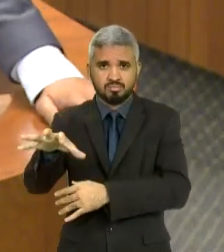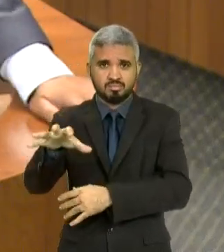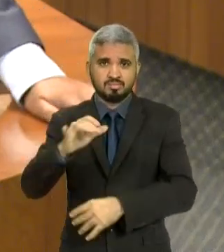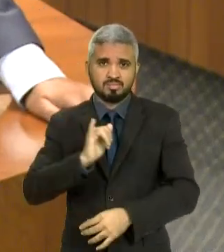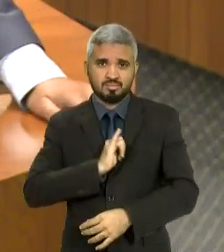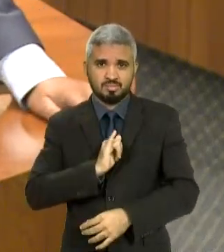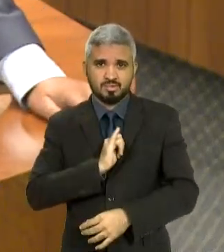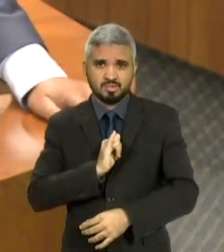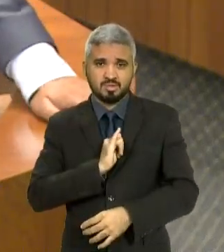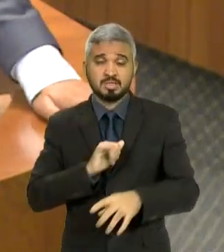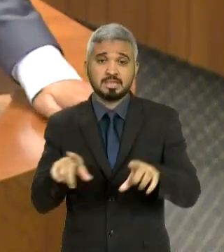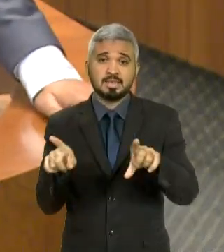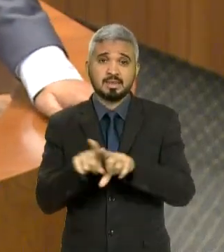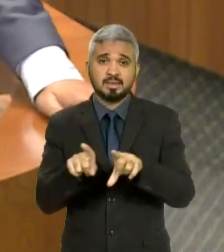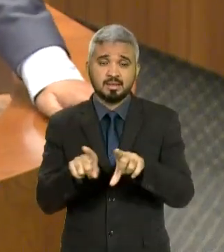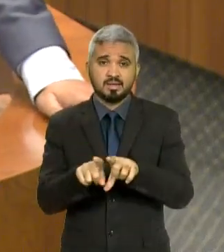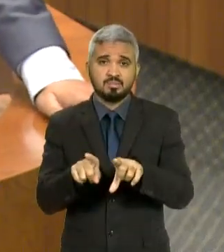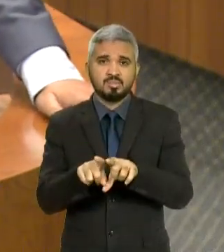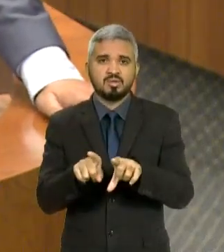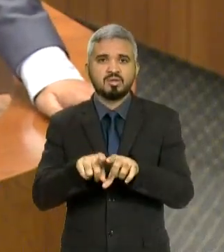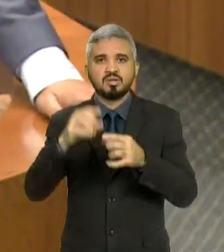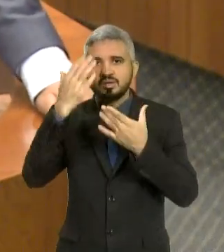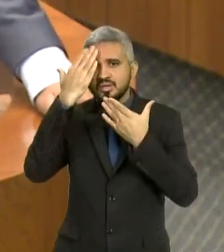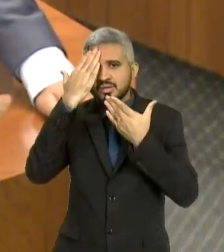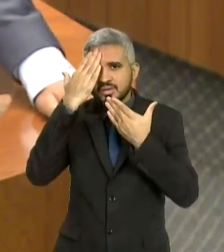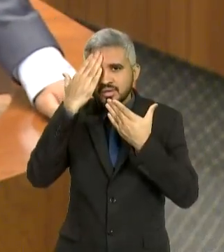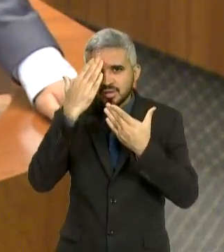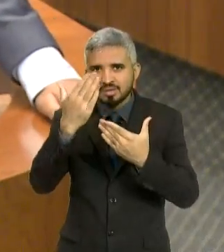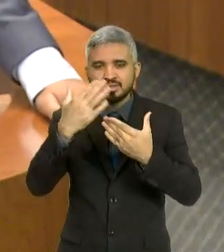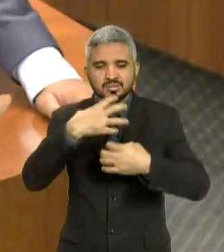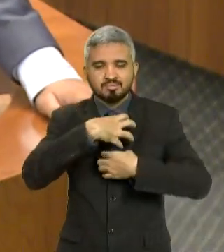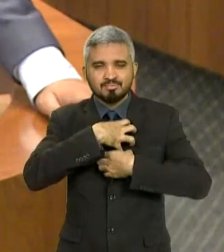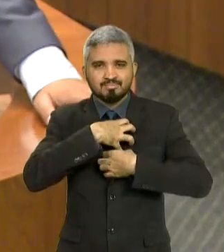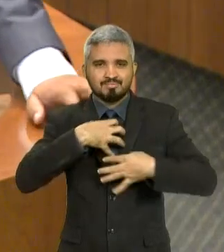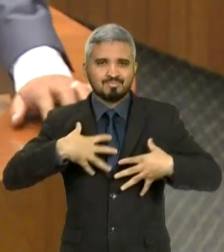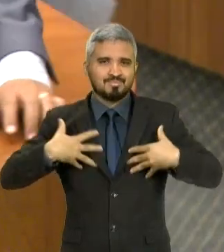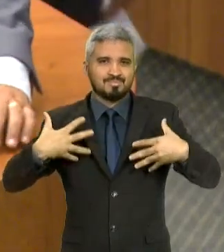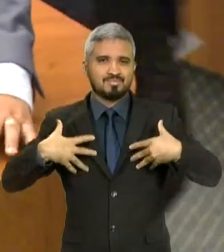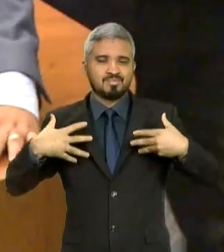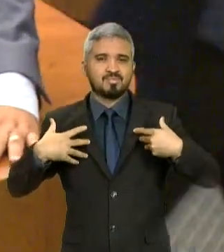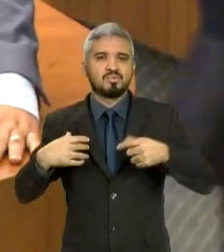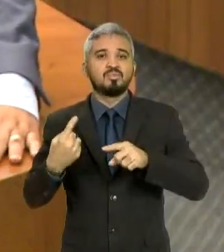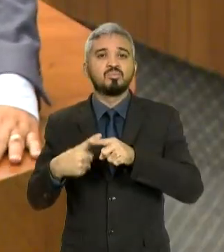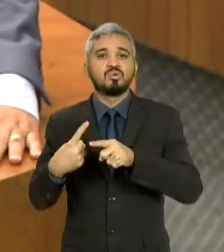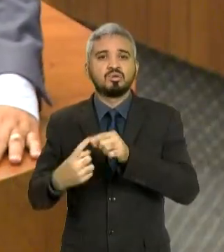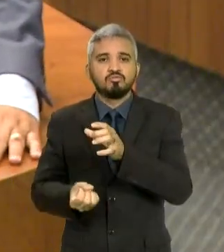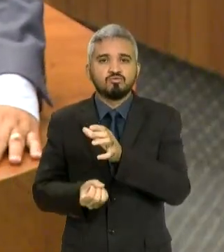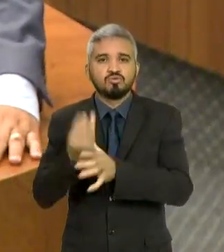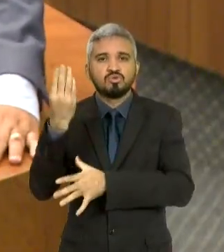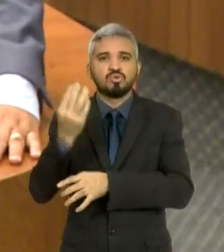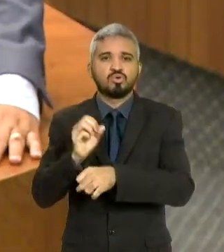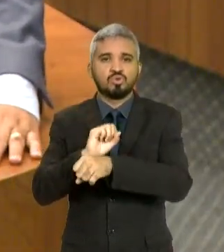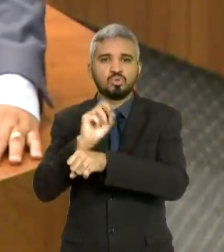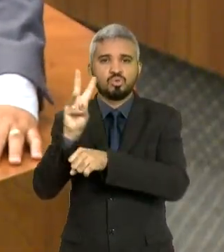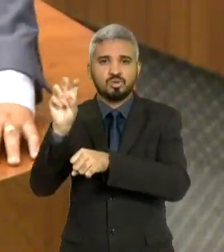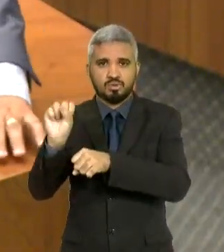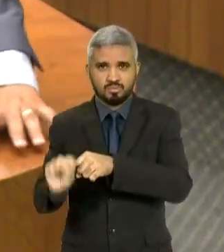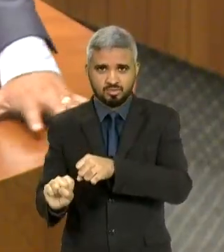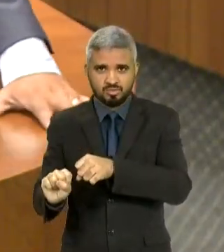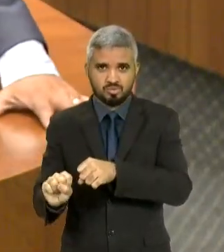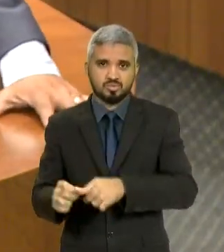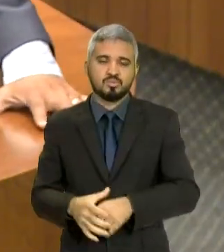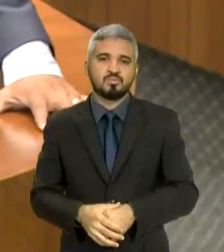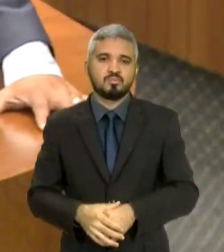e a consolidação de uma universidade, a UEMA-Sul. Me orgulho, presidente, de